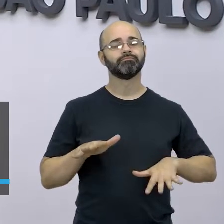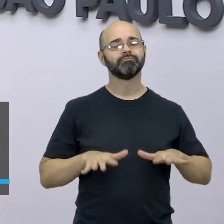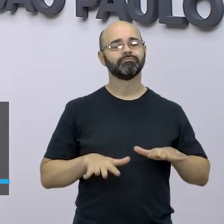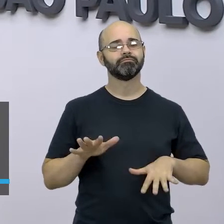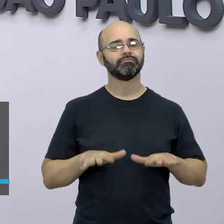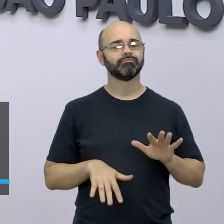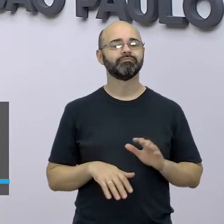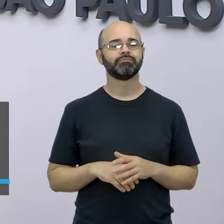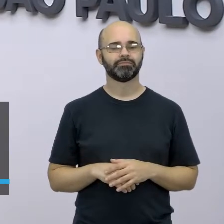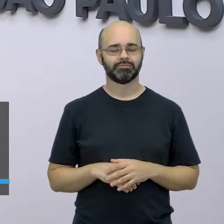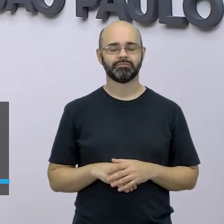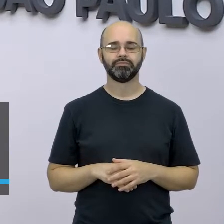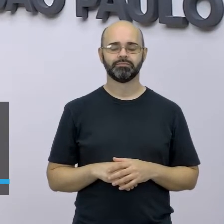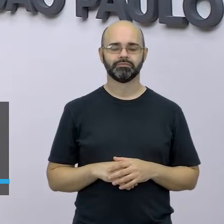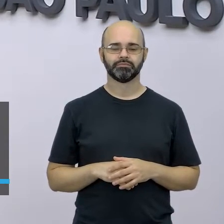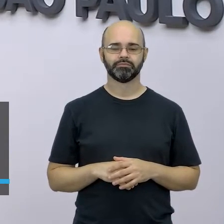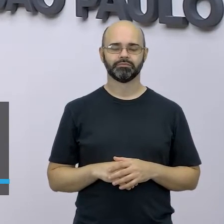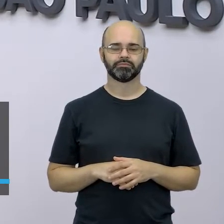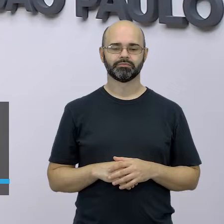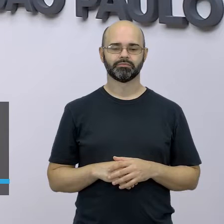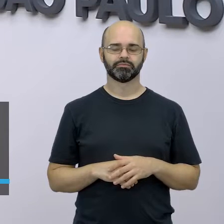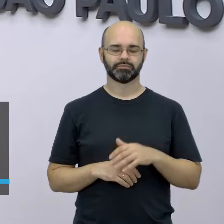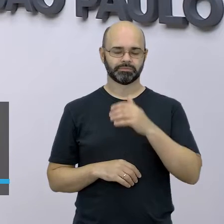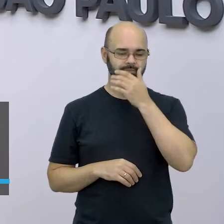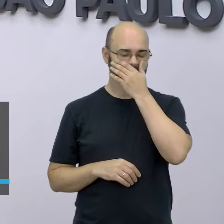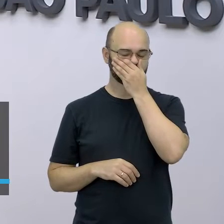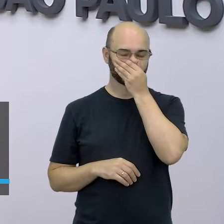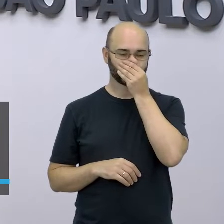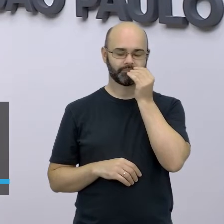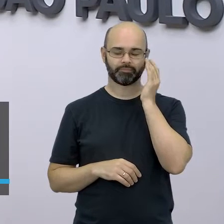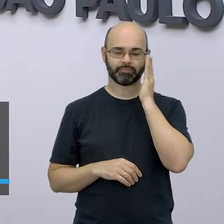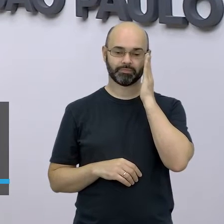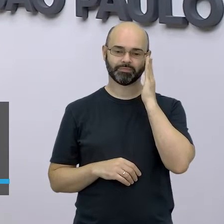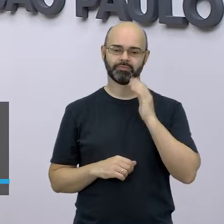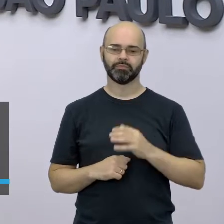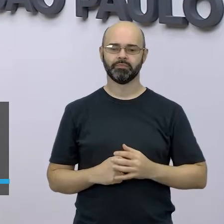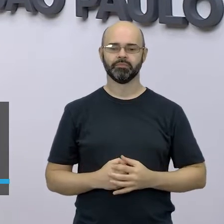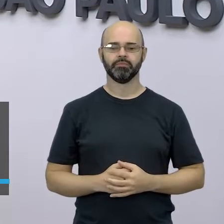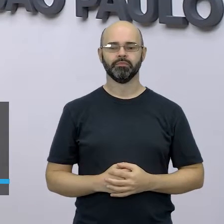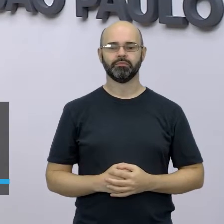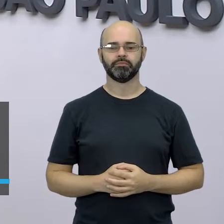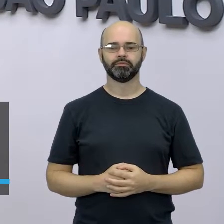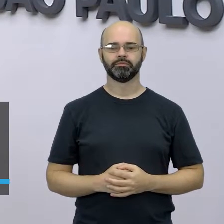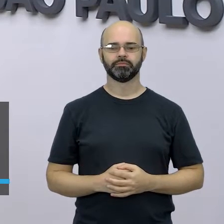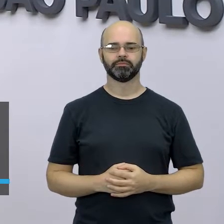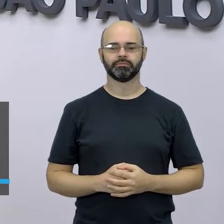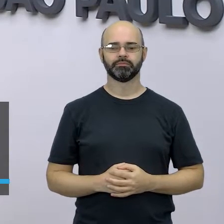gente tem que pensar nas condições de vida das populações na sua